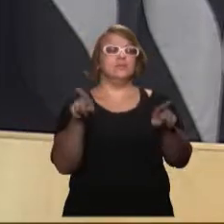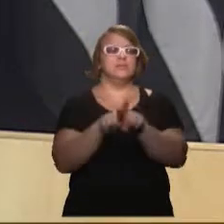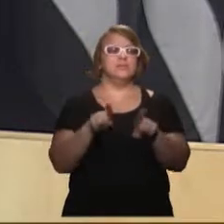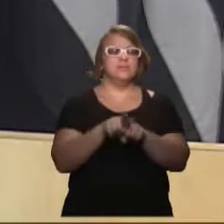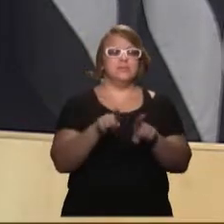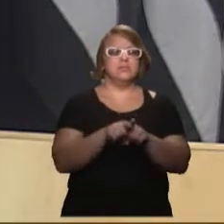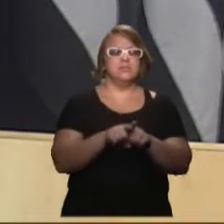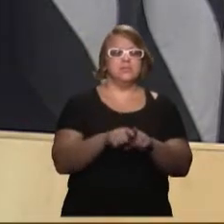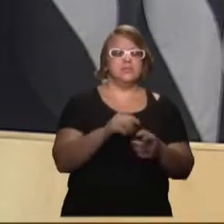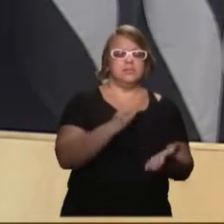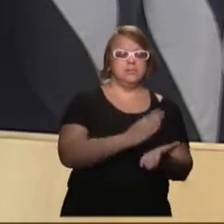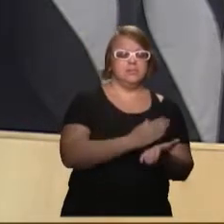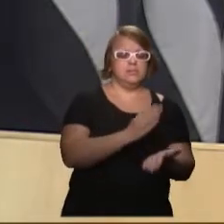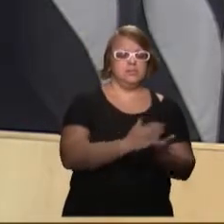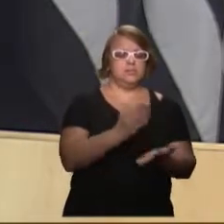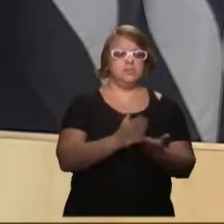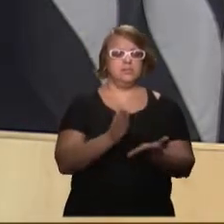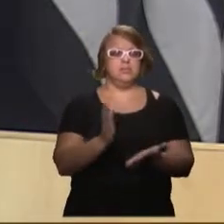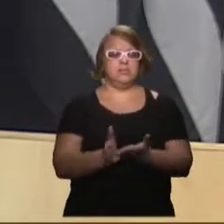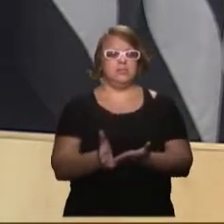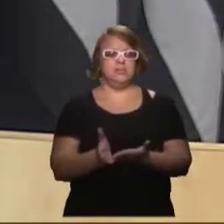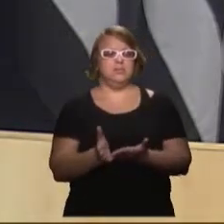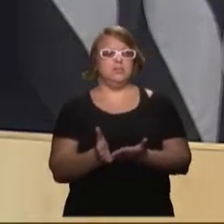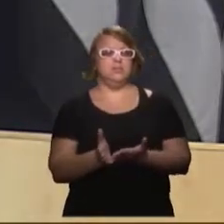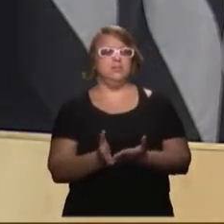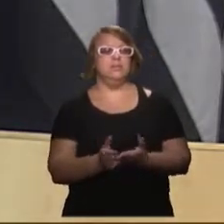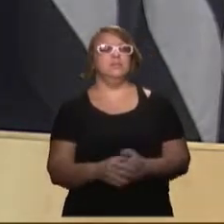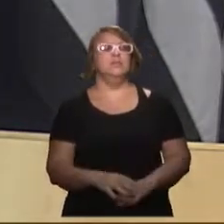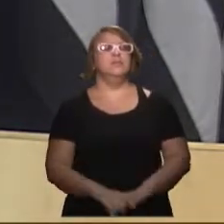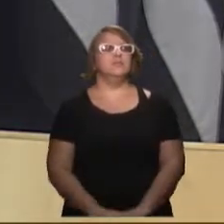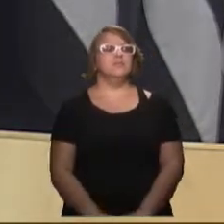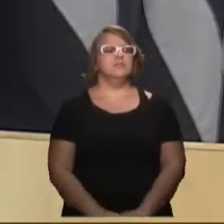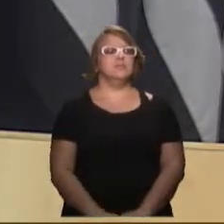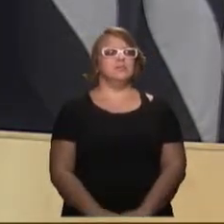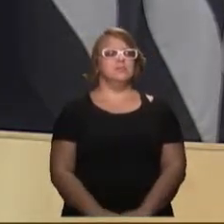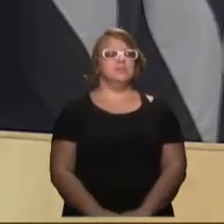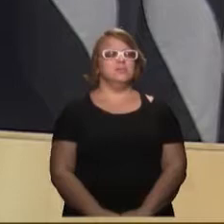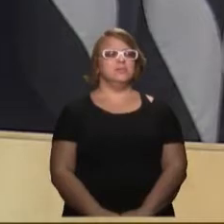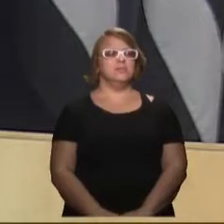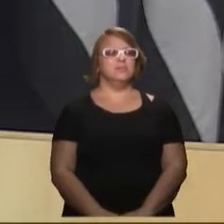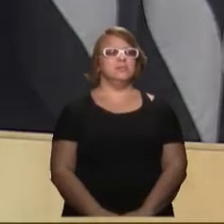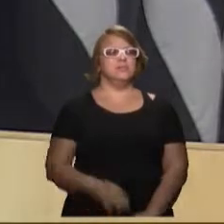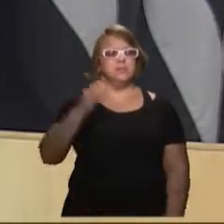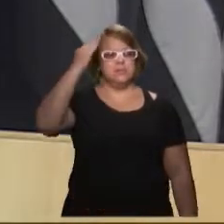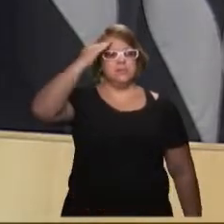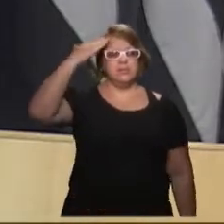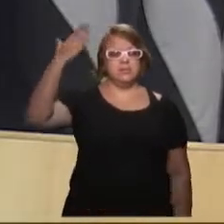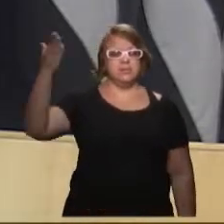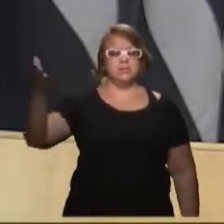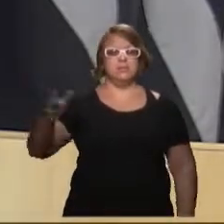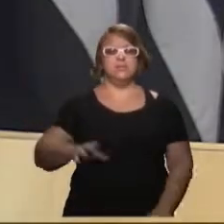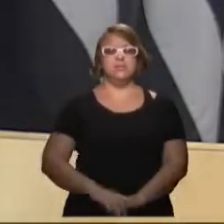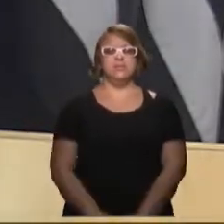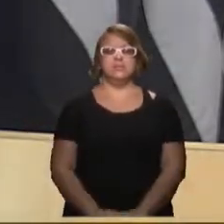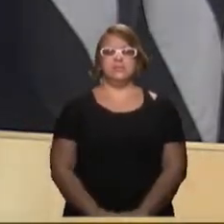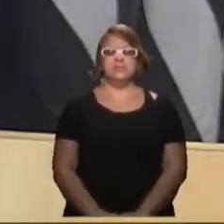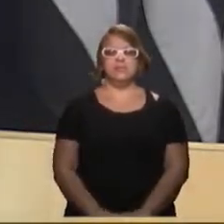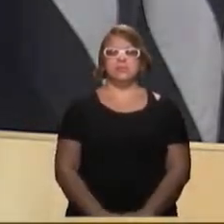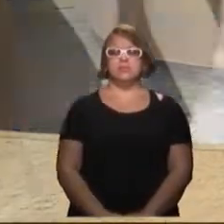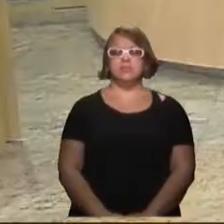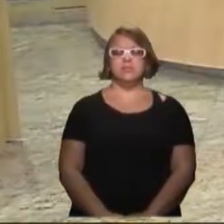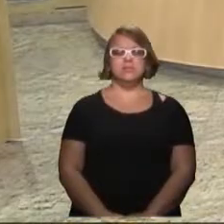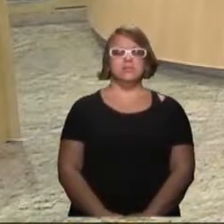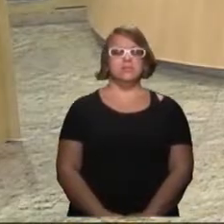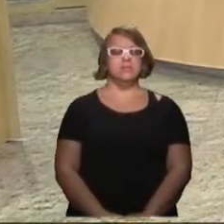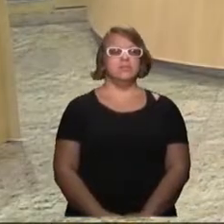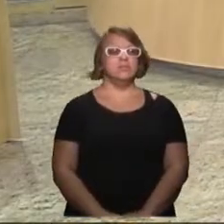outros fatores que fazem parte desse contexto aqui proposto. Muito obrigada. Só para contribuir com o debate, vereador Poliano,